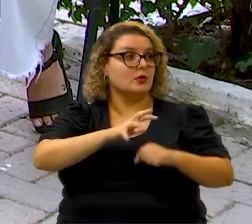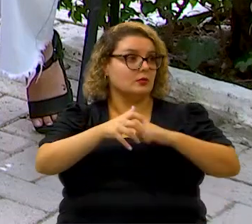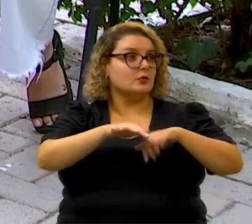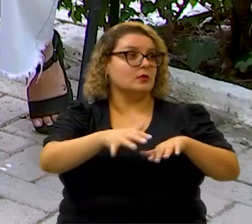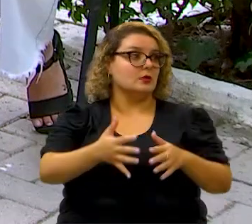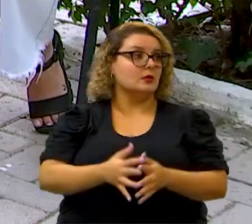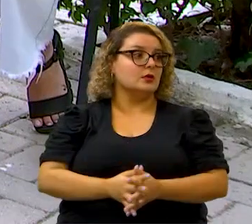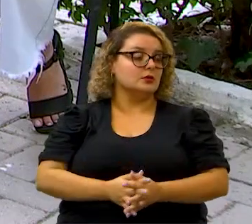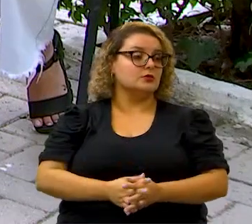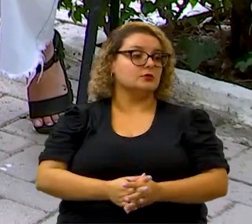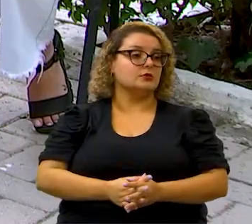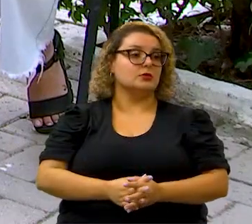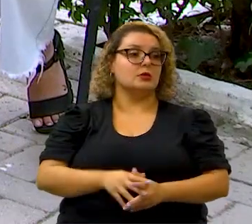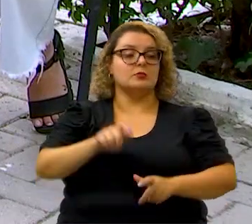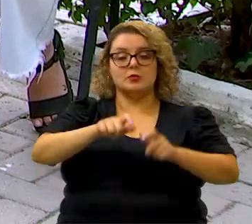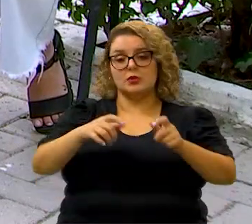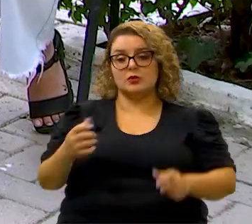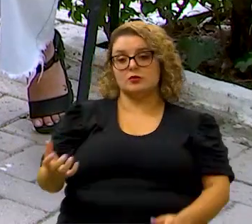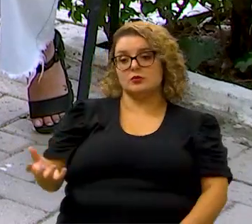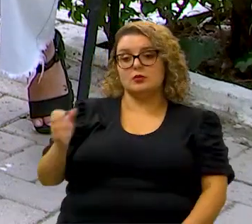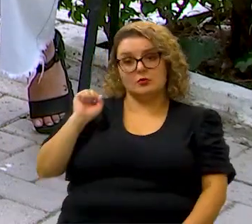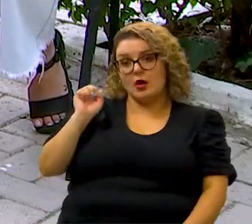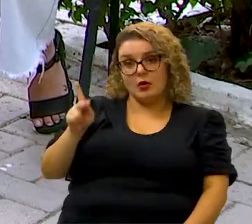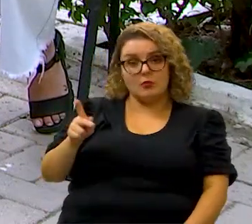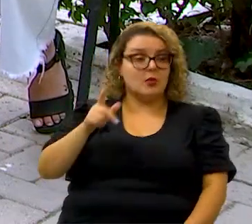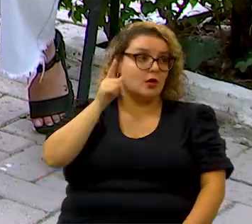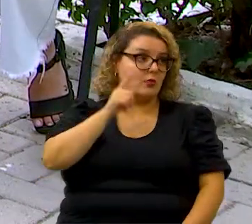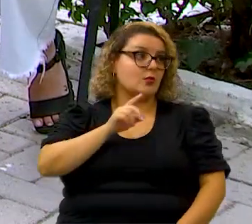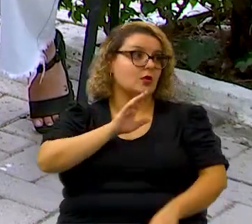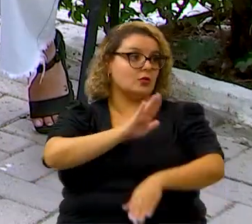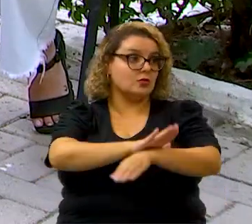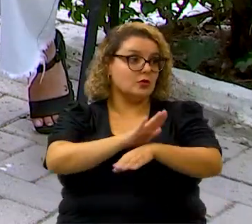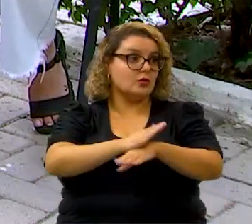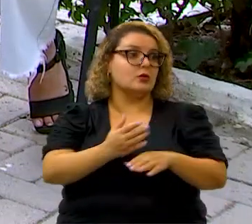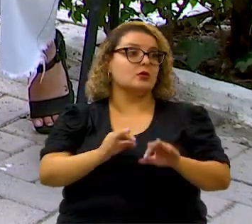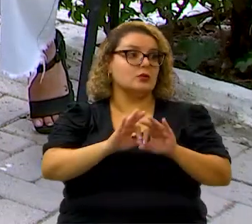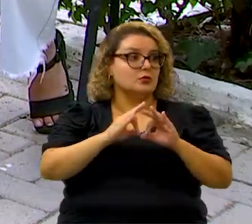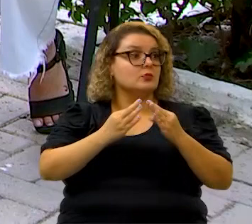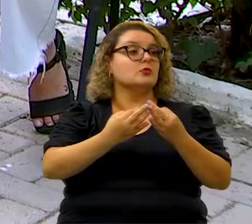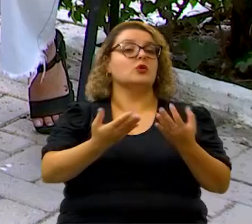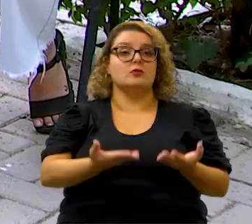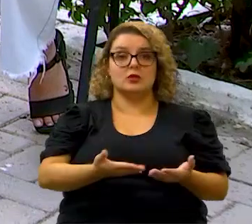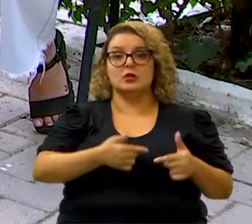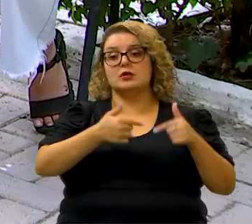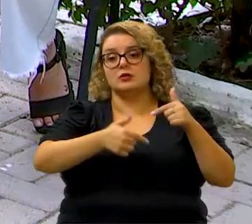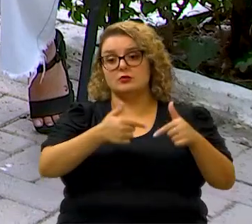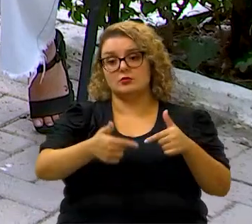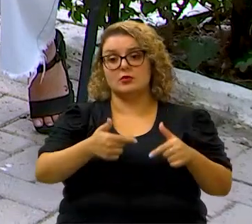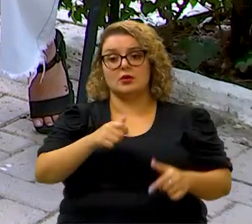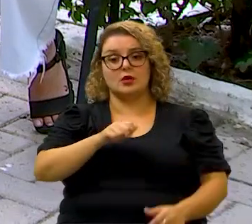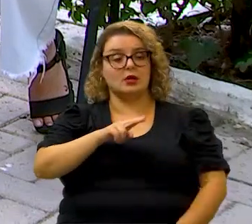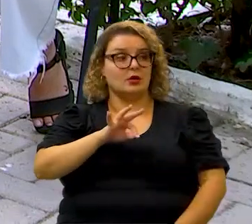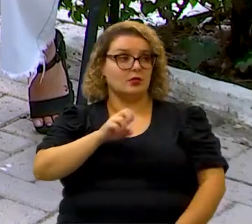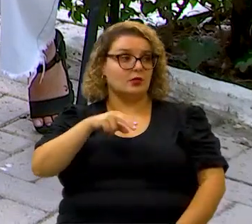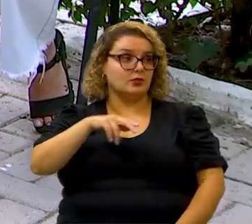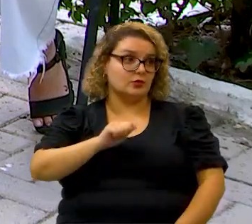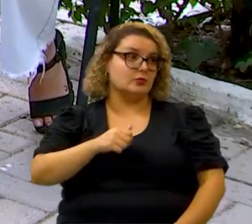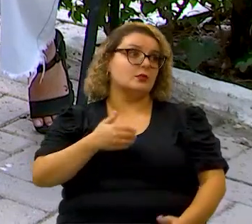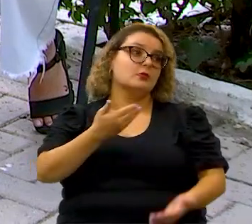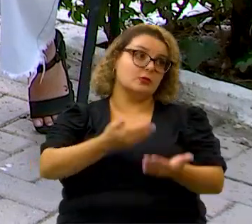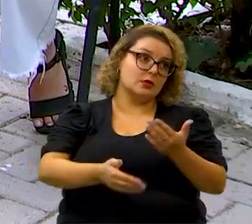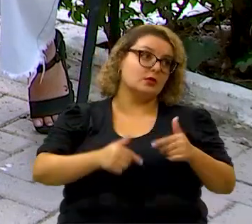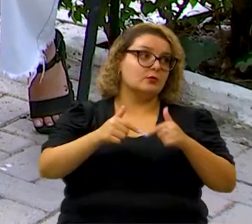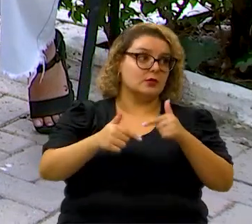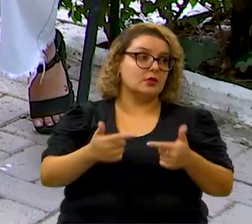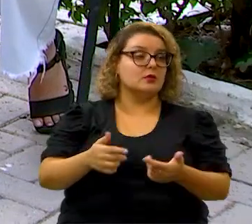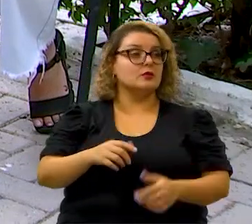aconteceu na pandemia, né? A pessoa com aposentadoria conseguindo dar ali a sustentação para quem trabalhava mais autônomo ou